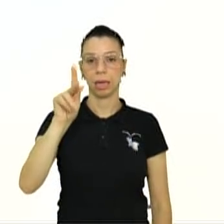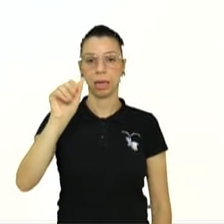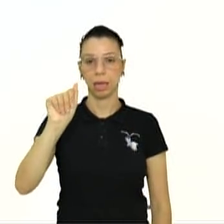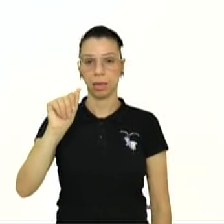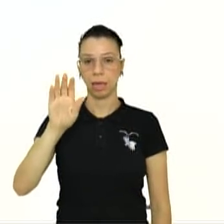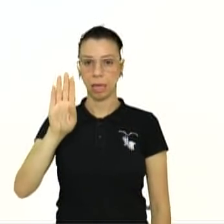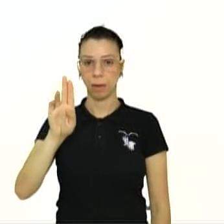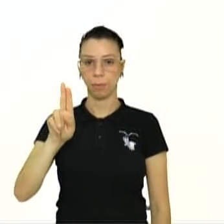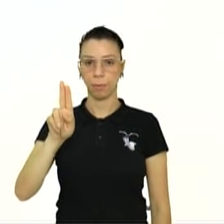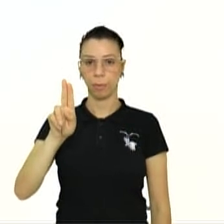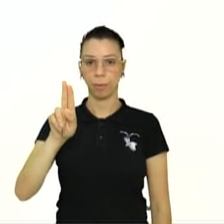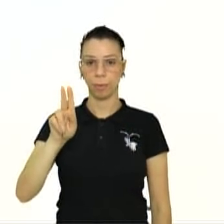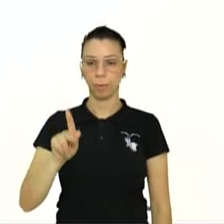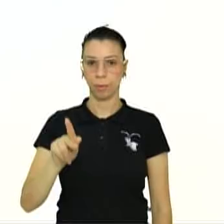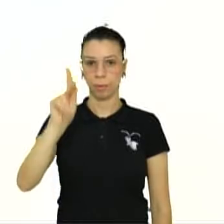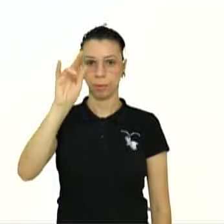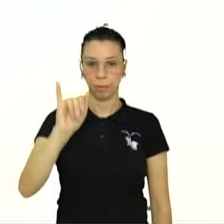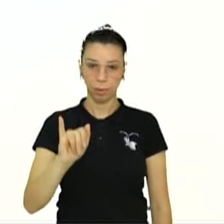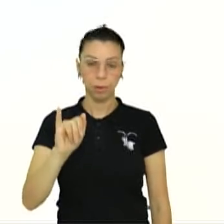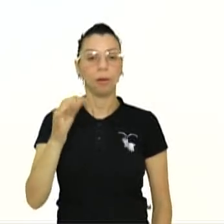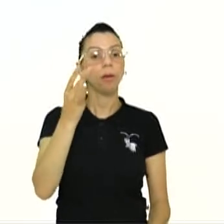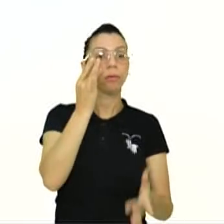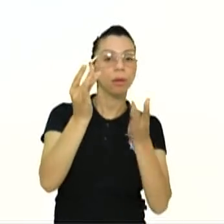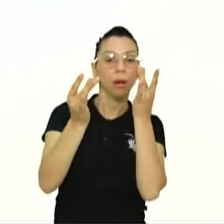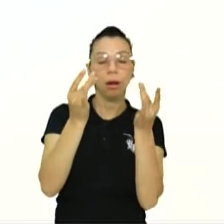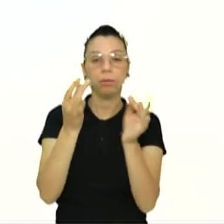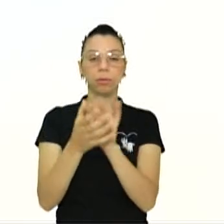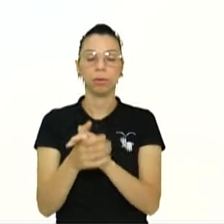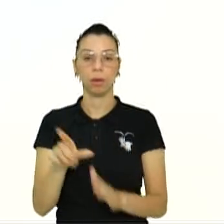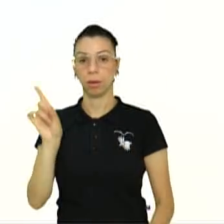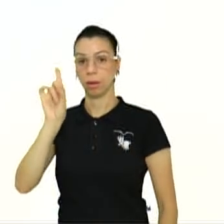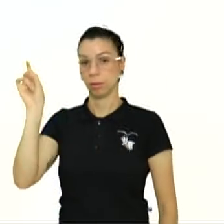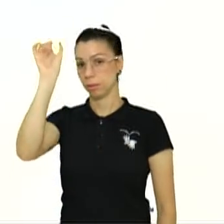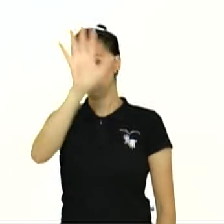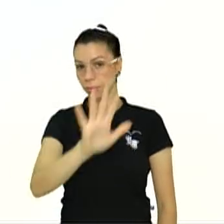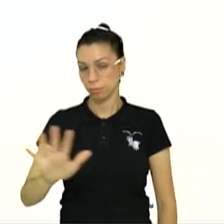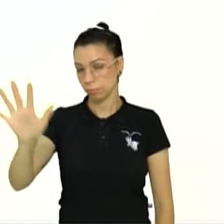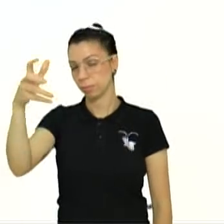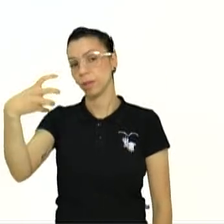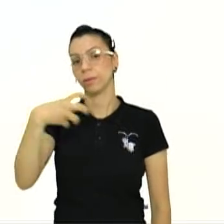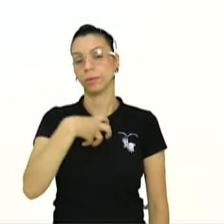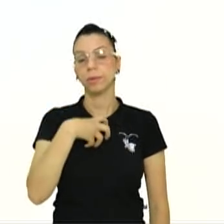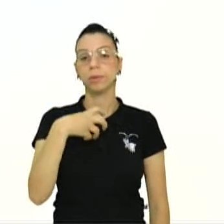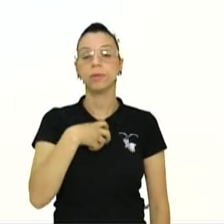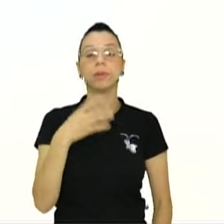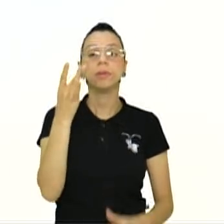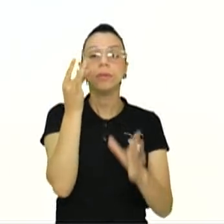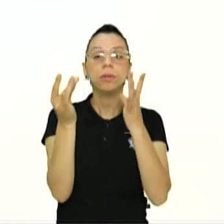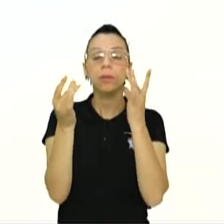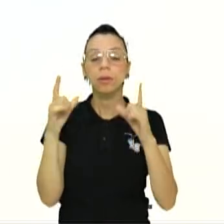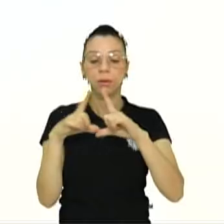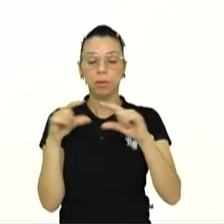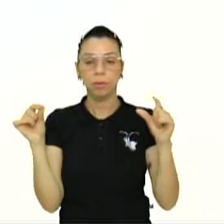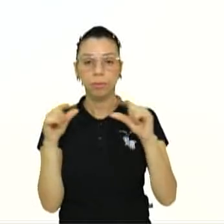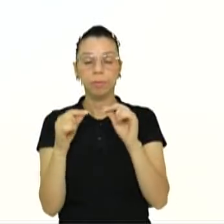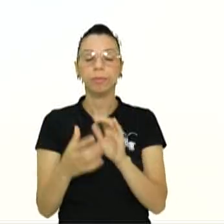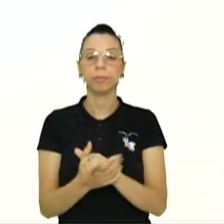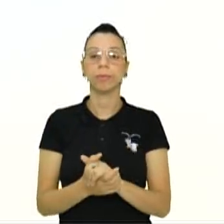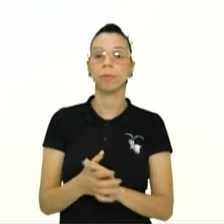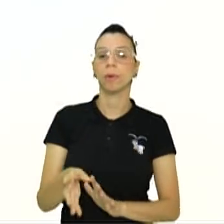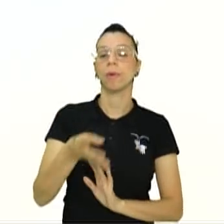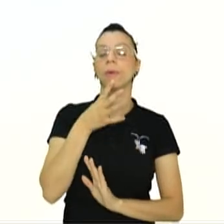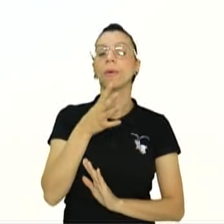vocês estão vendo é a forma de teatro japonês, conhecida pela estilização